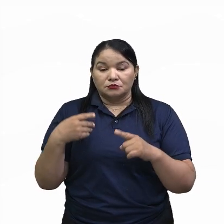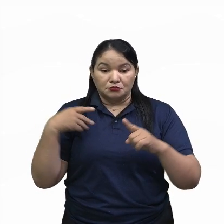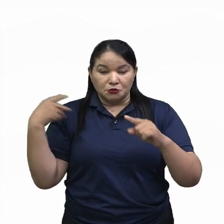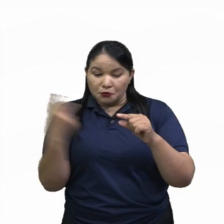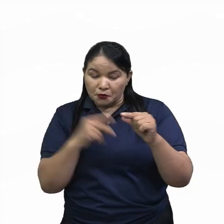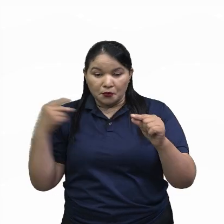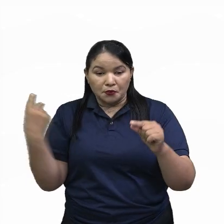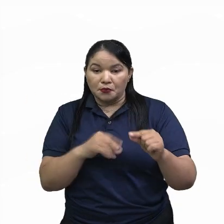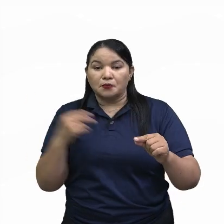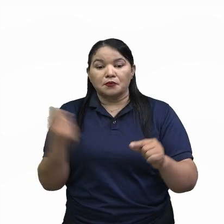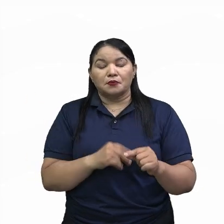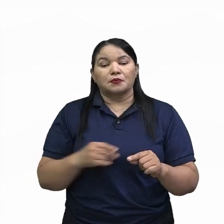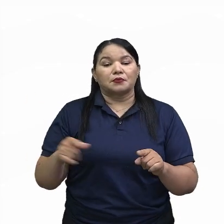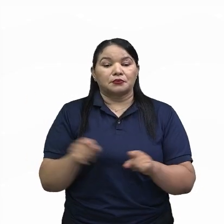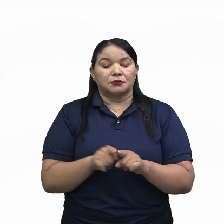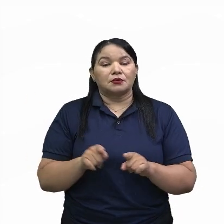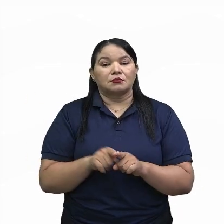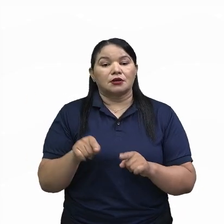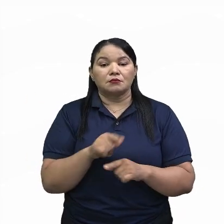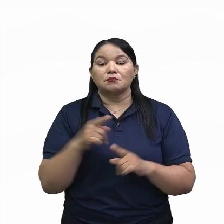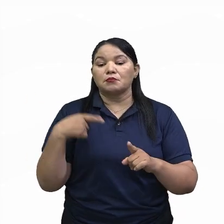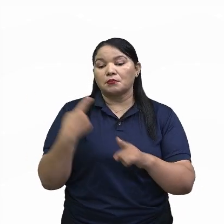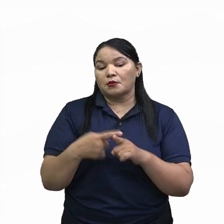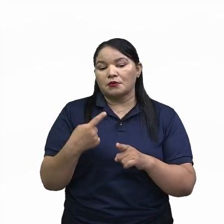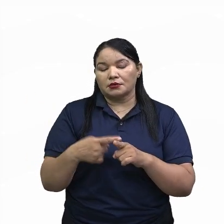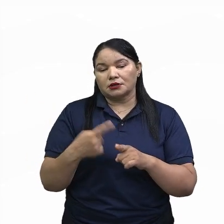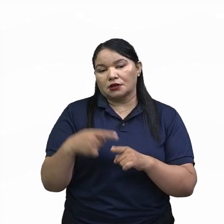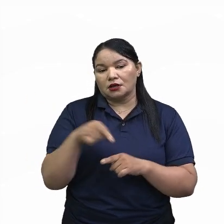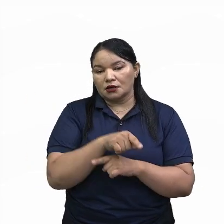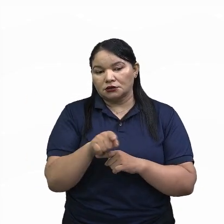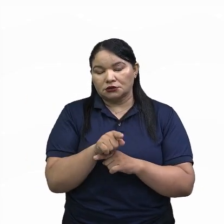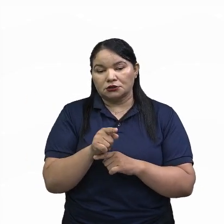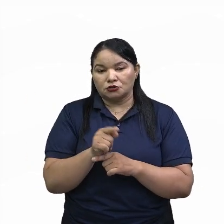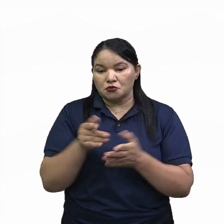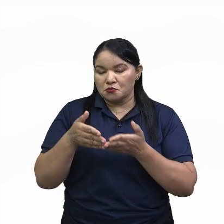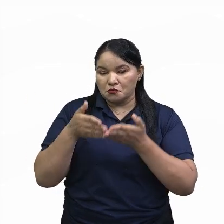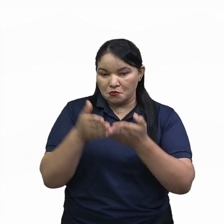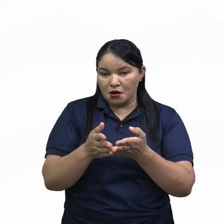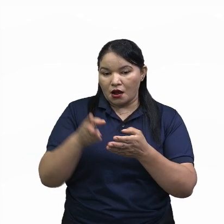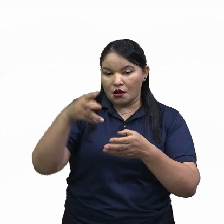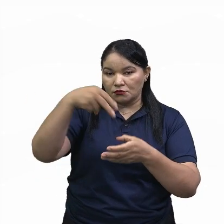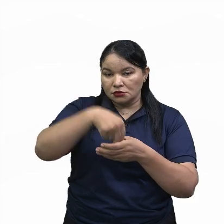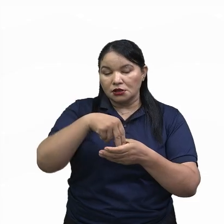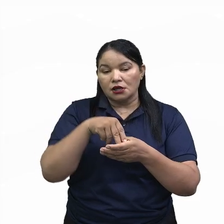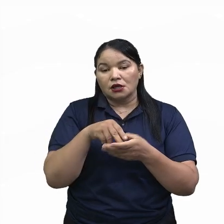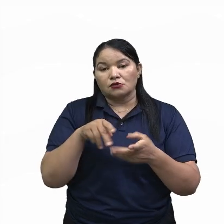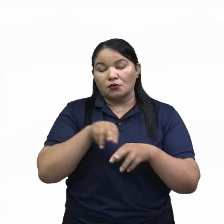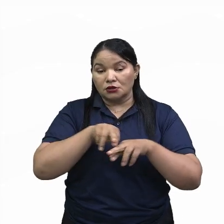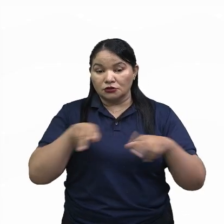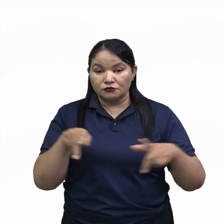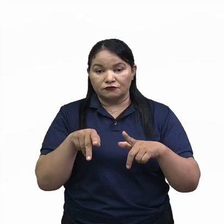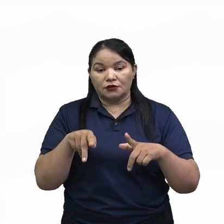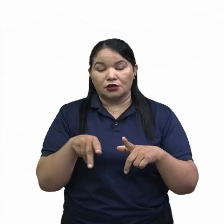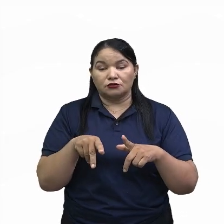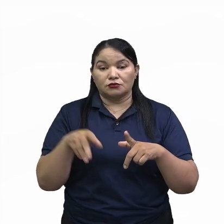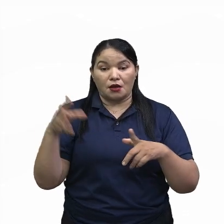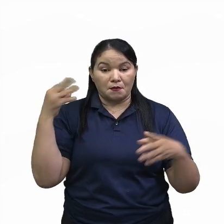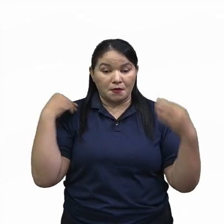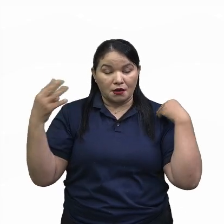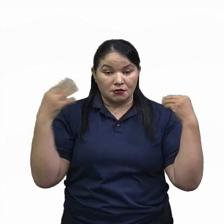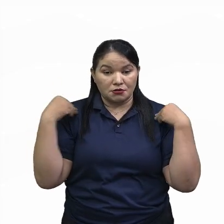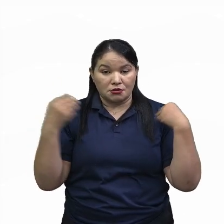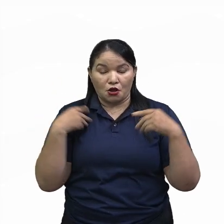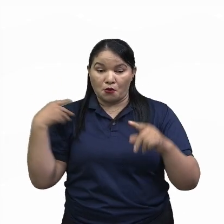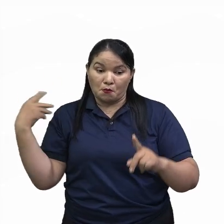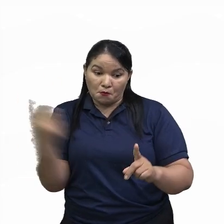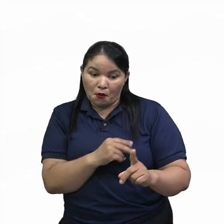chamadas chibatadas, que eram aplicadas aos marujos. Então, para a gente contextualizar, boa